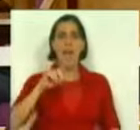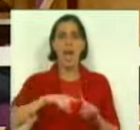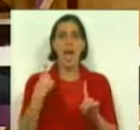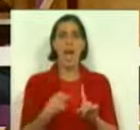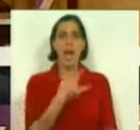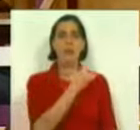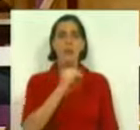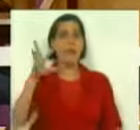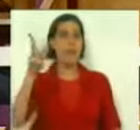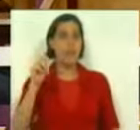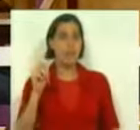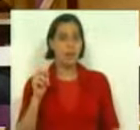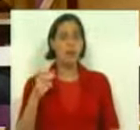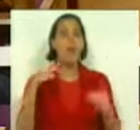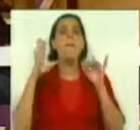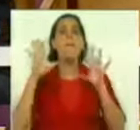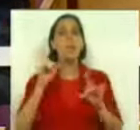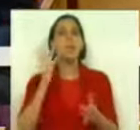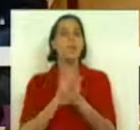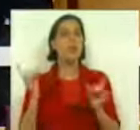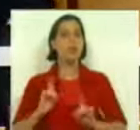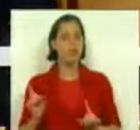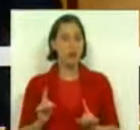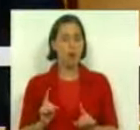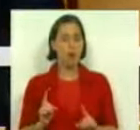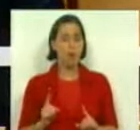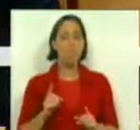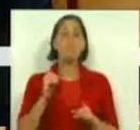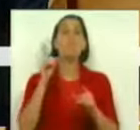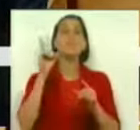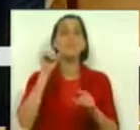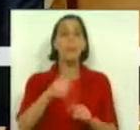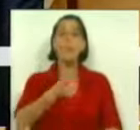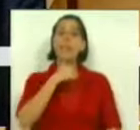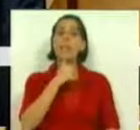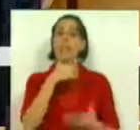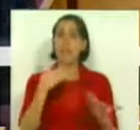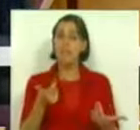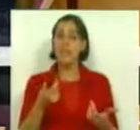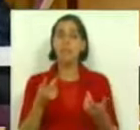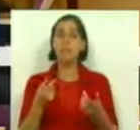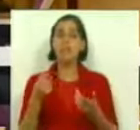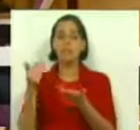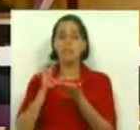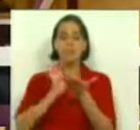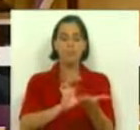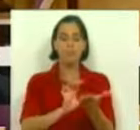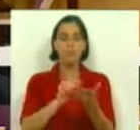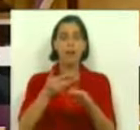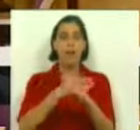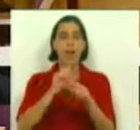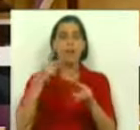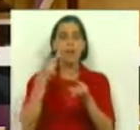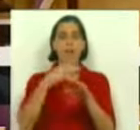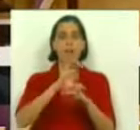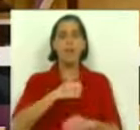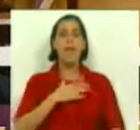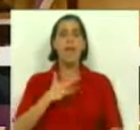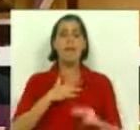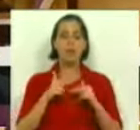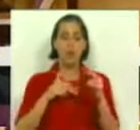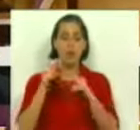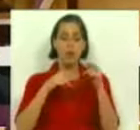de 2013. Mas não apenas. Também não concordo. Também a decisão de libertar cauções para